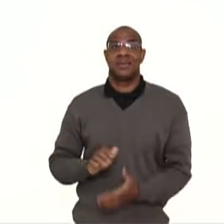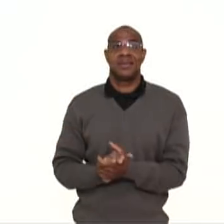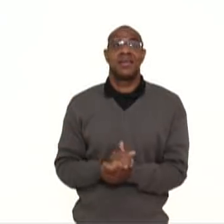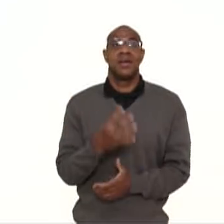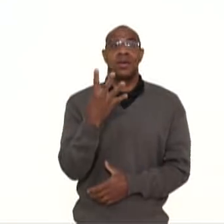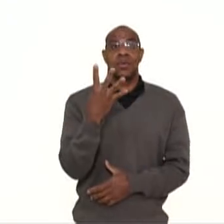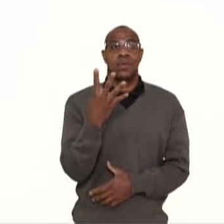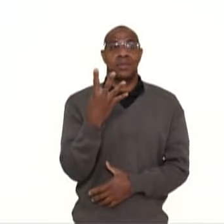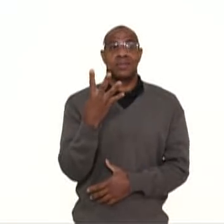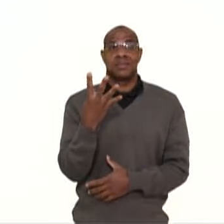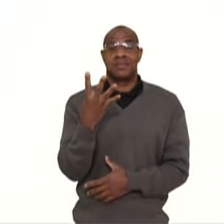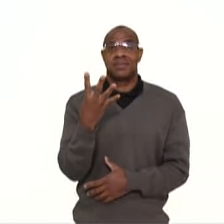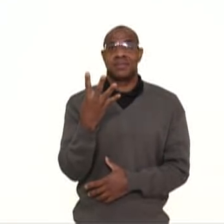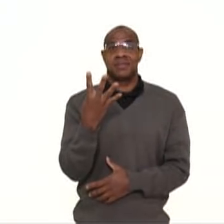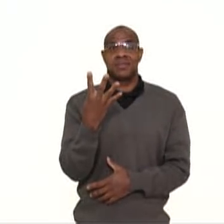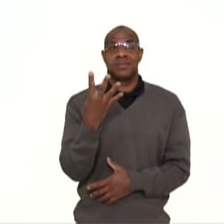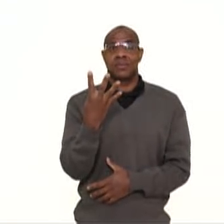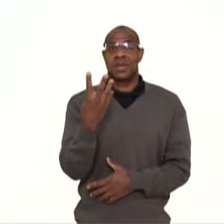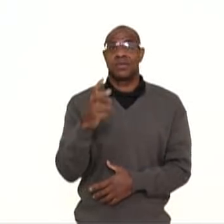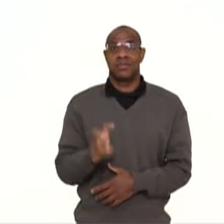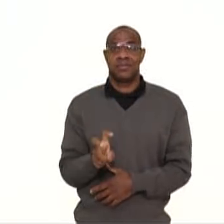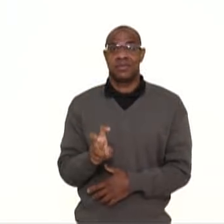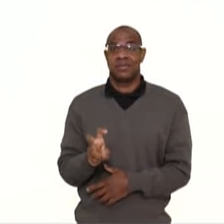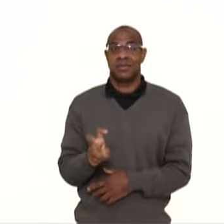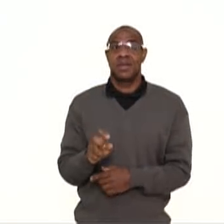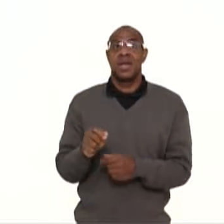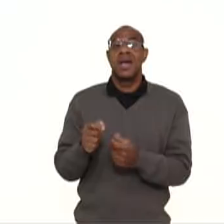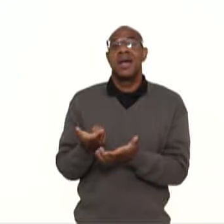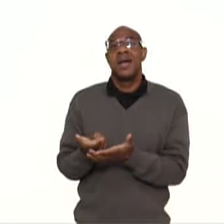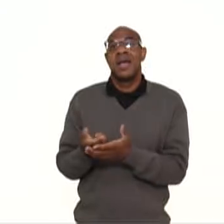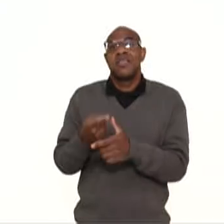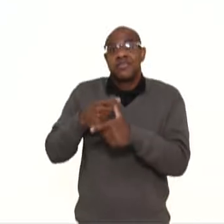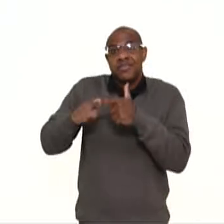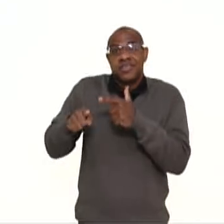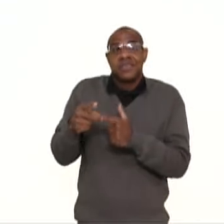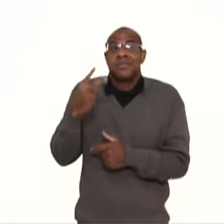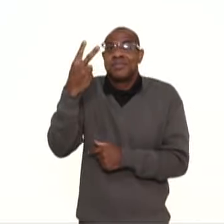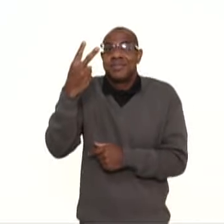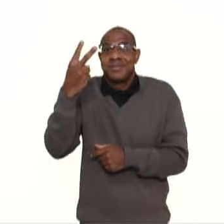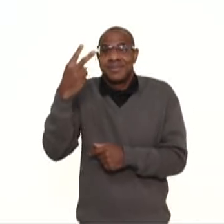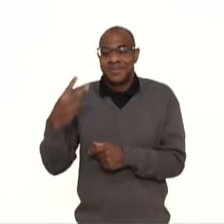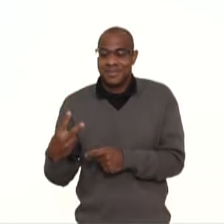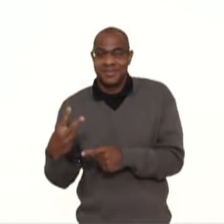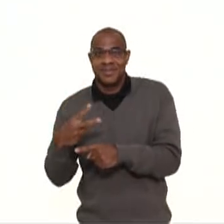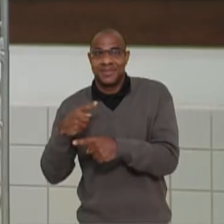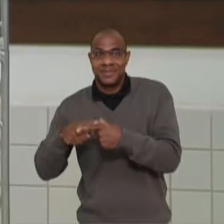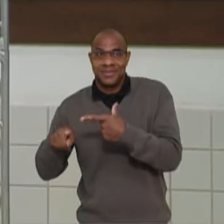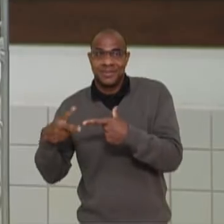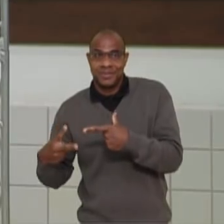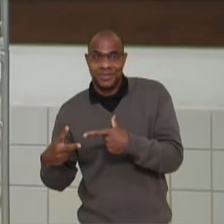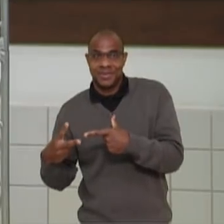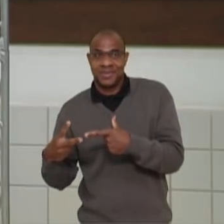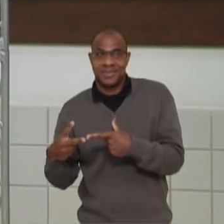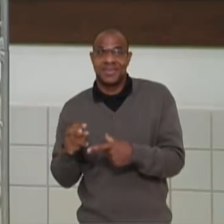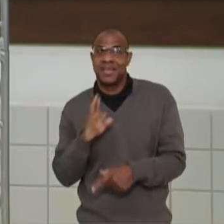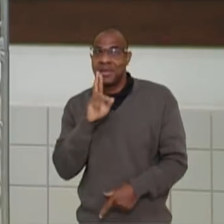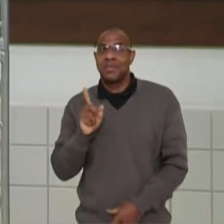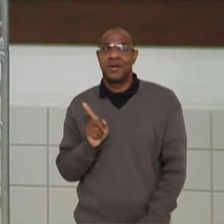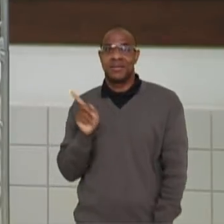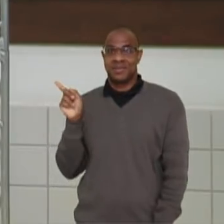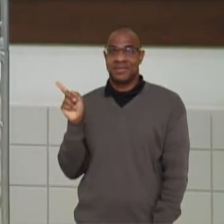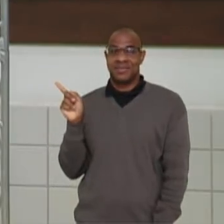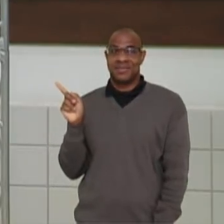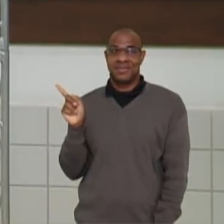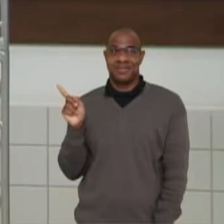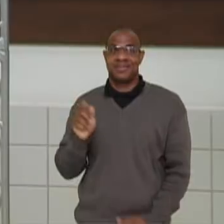por 4, você tem 1/5 de probabilidade. Tá bom? O que você precisa entender é o seguinte: a chance de sentar na cadeira